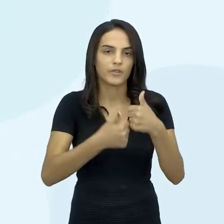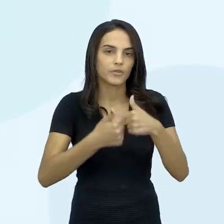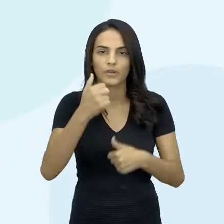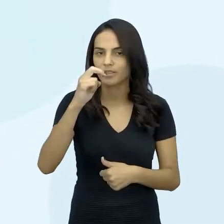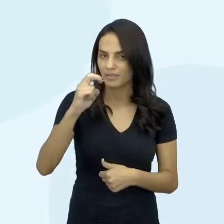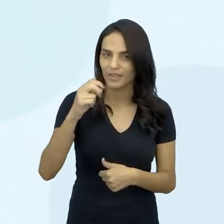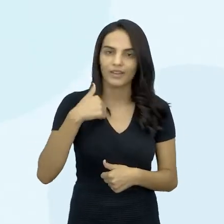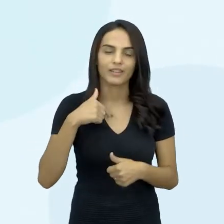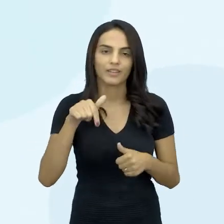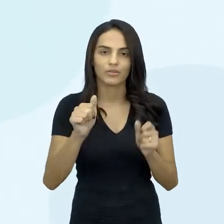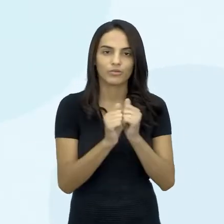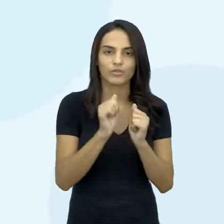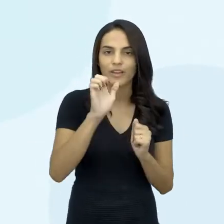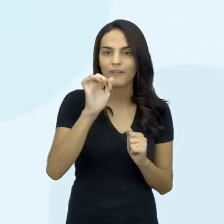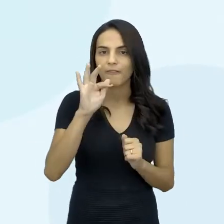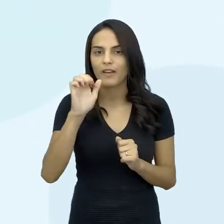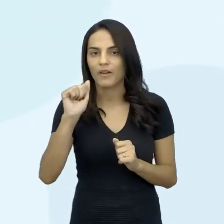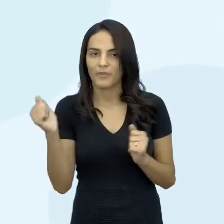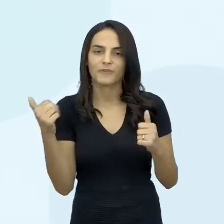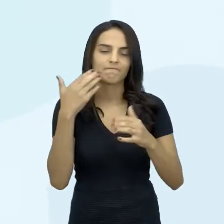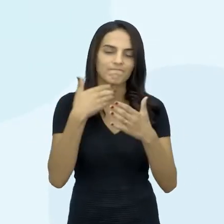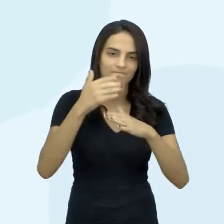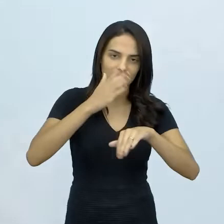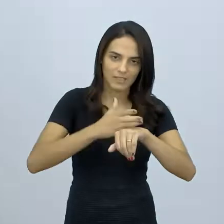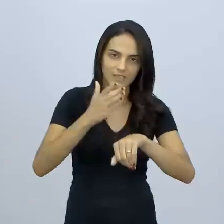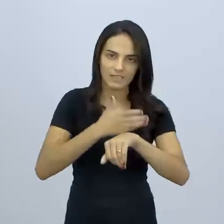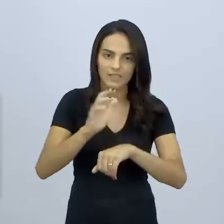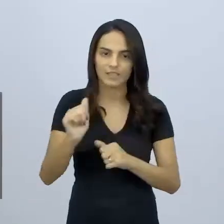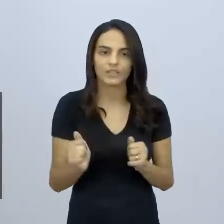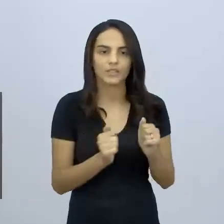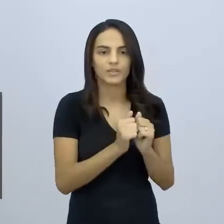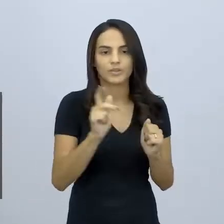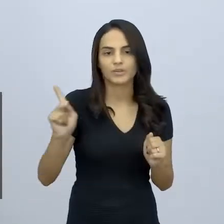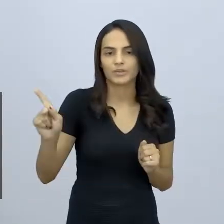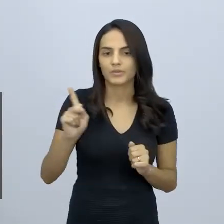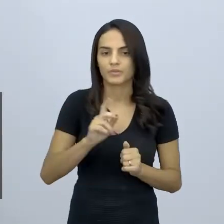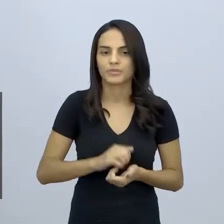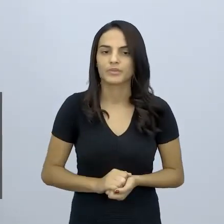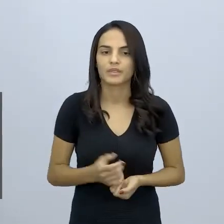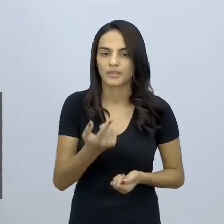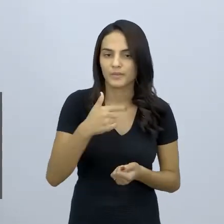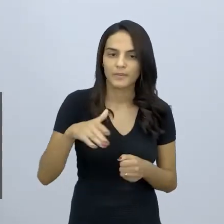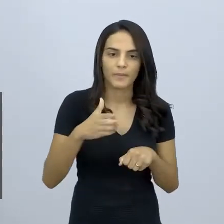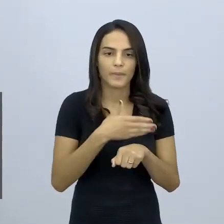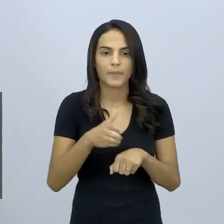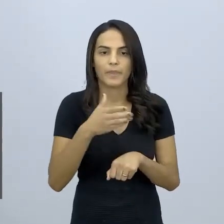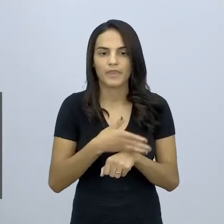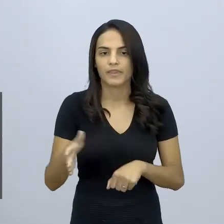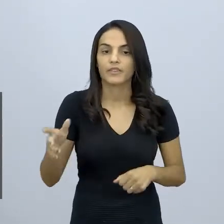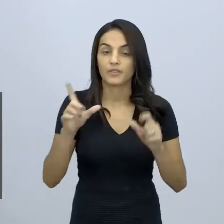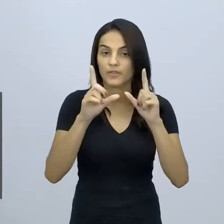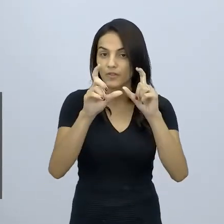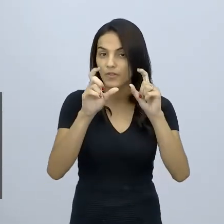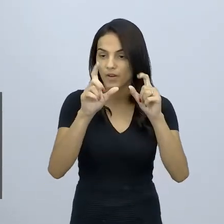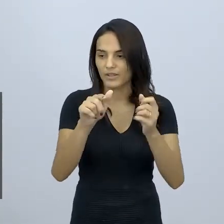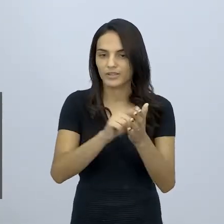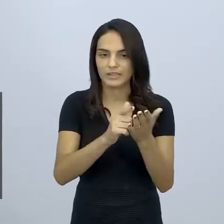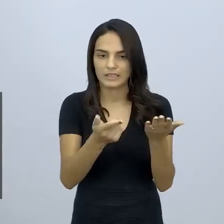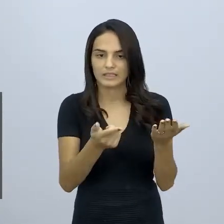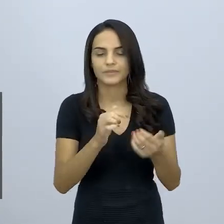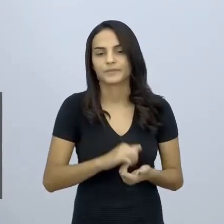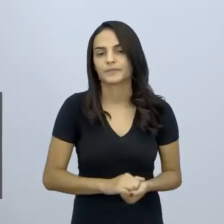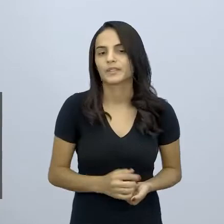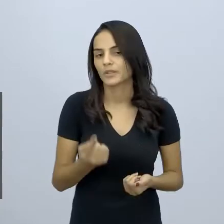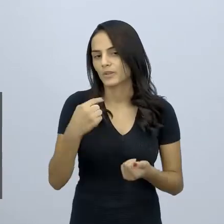EFAP pratiquei com os professores. E aí vocês partiram para a produção de fotoreportagens. O nosso